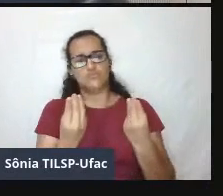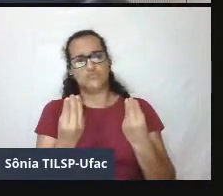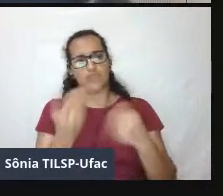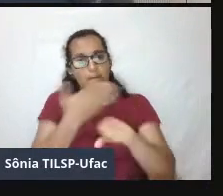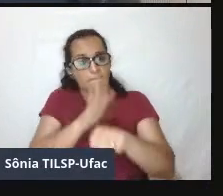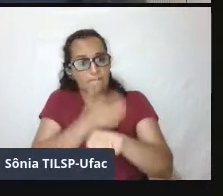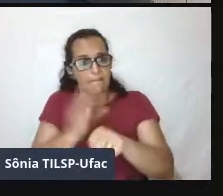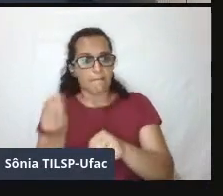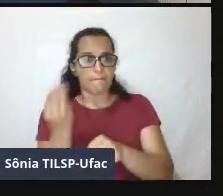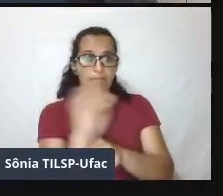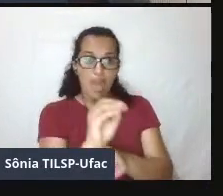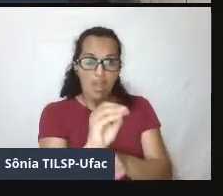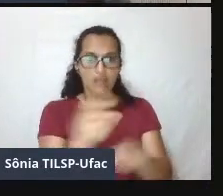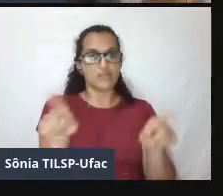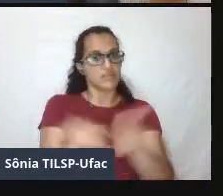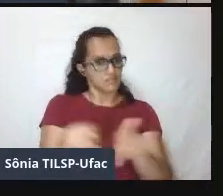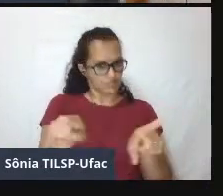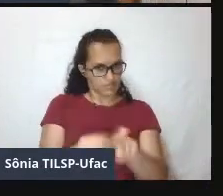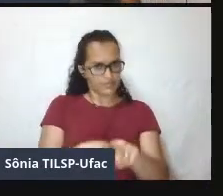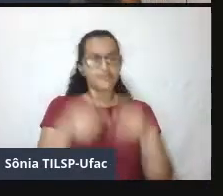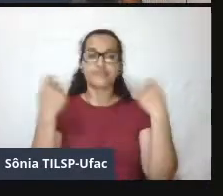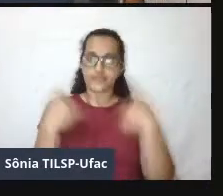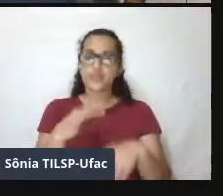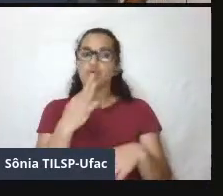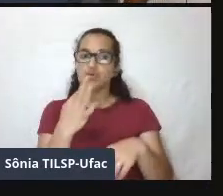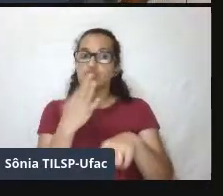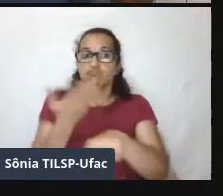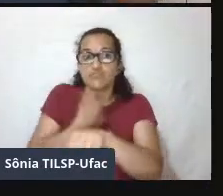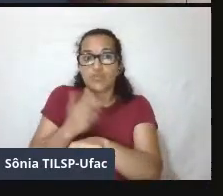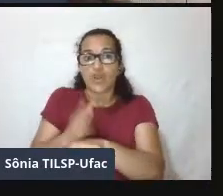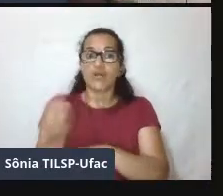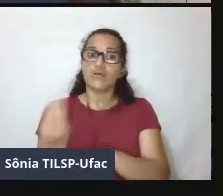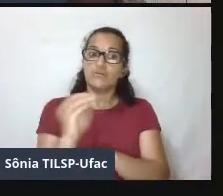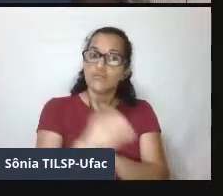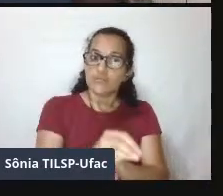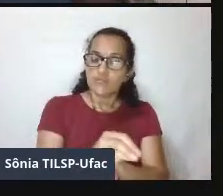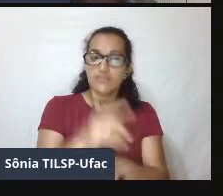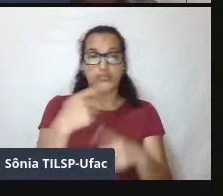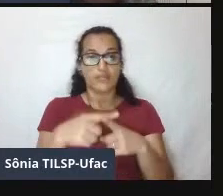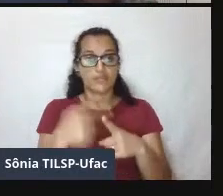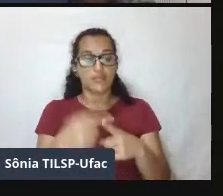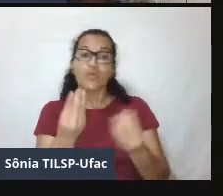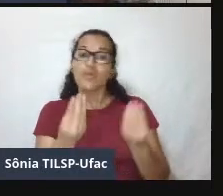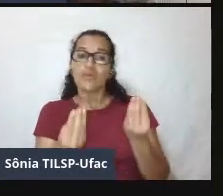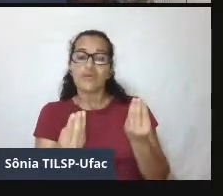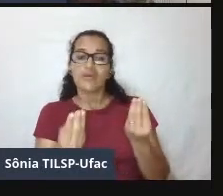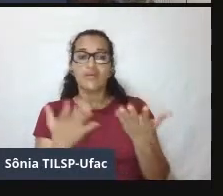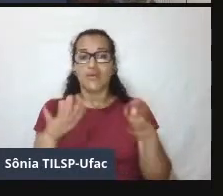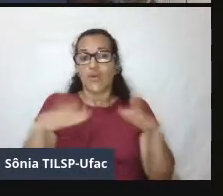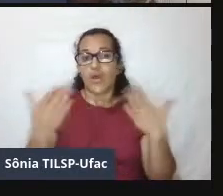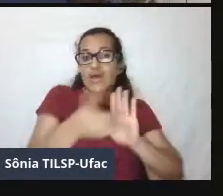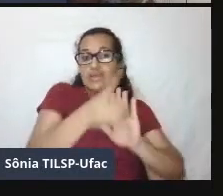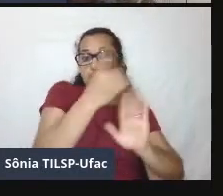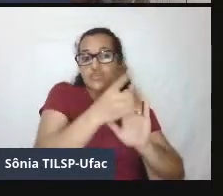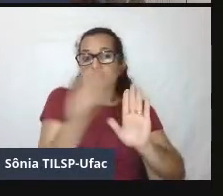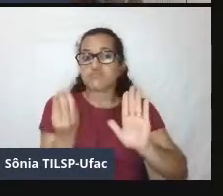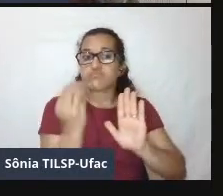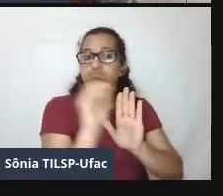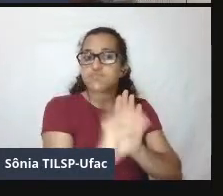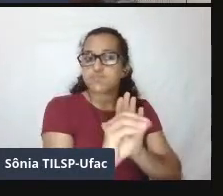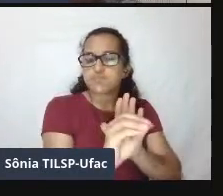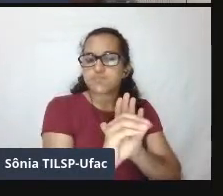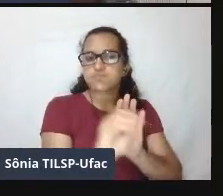ponto crucial. Por que conhecer e aplicar? Porque as diretrizes estavam sendo lançadas à medida que nós estávamos na